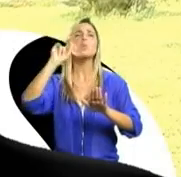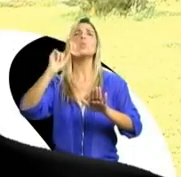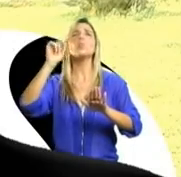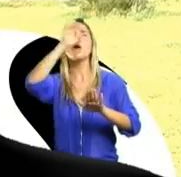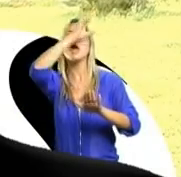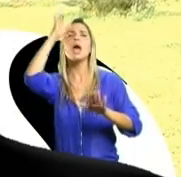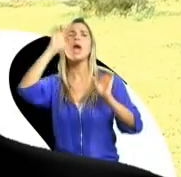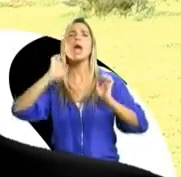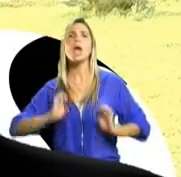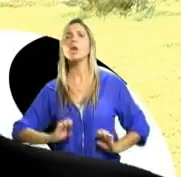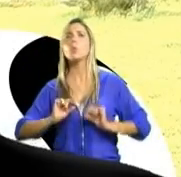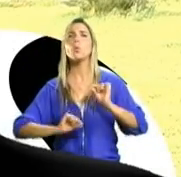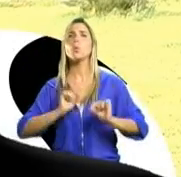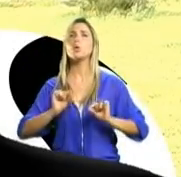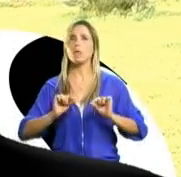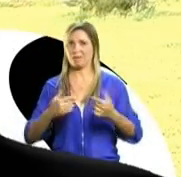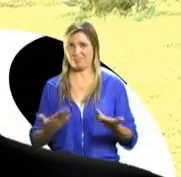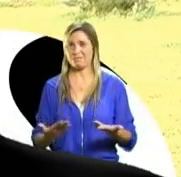Eu sou,